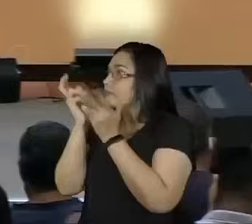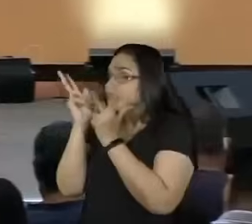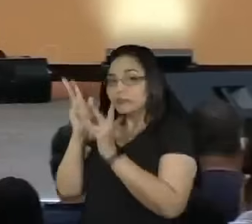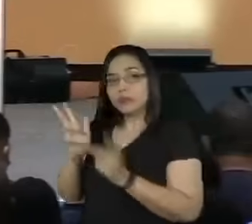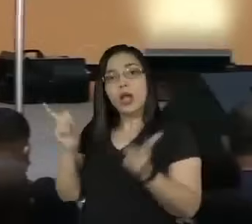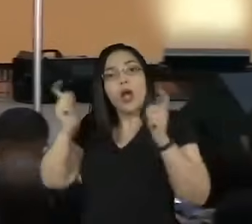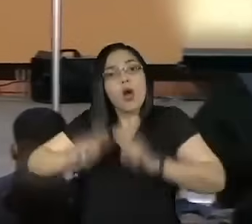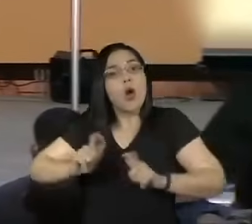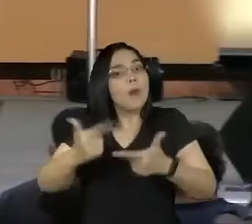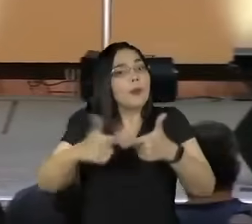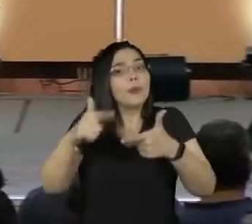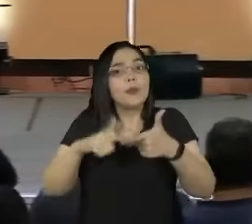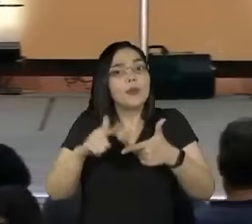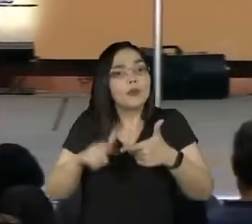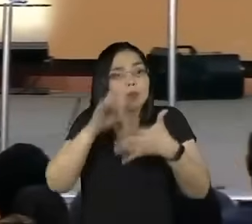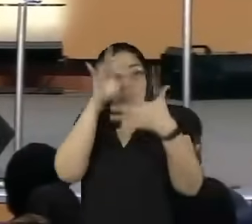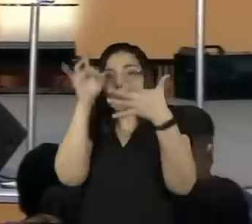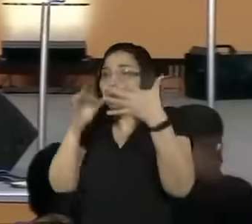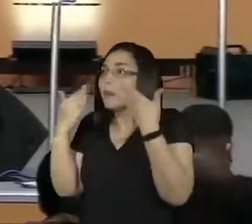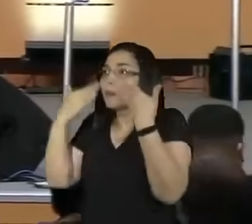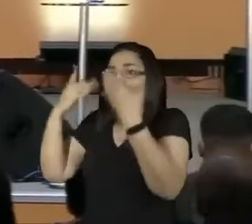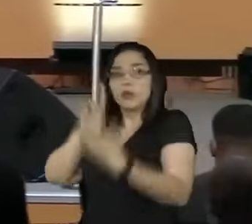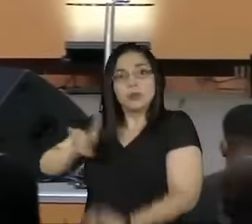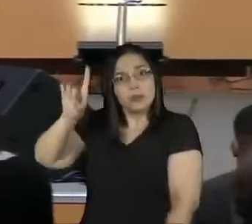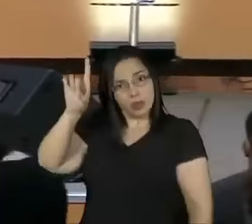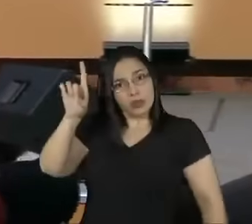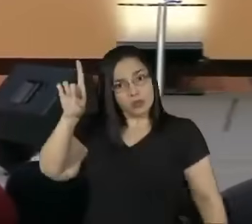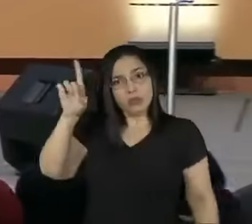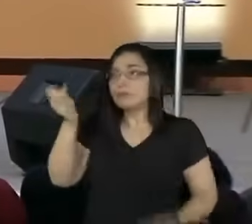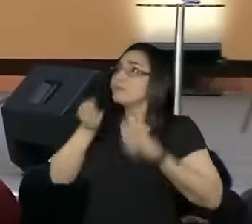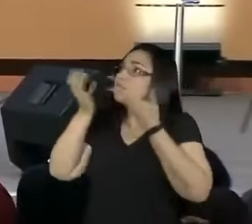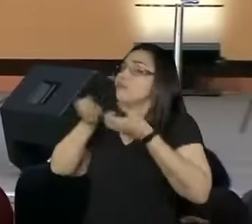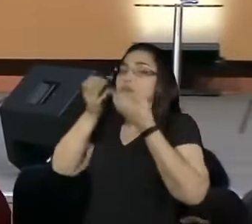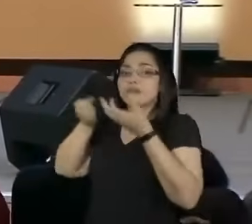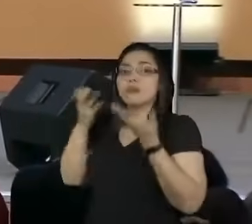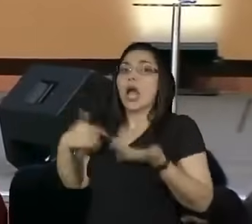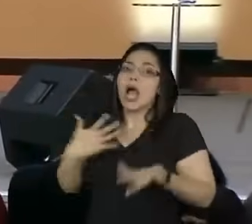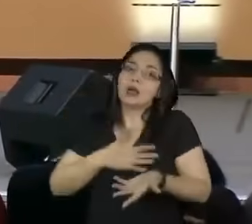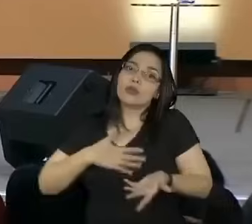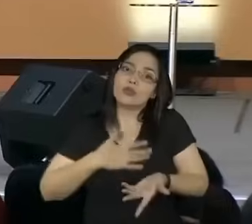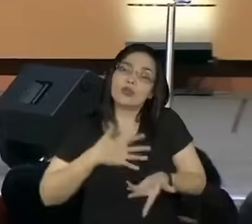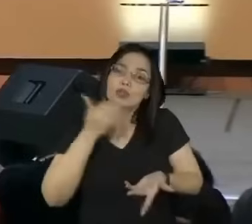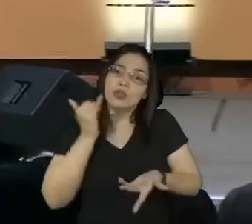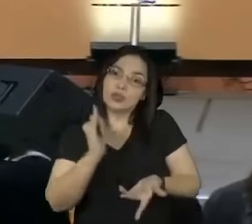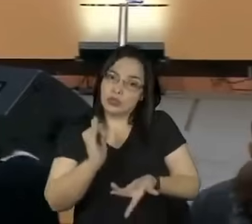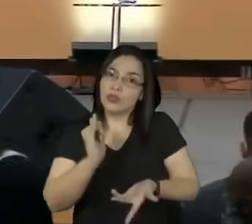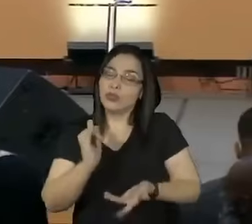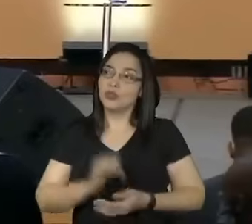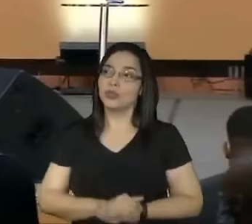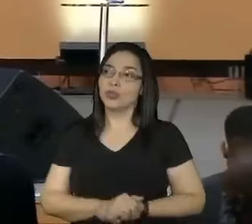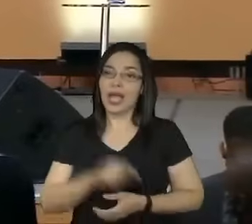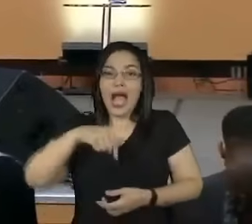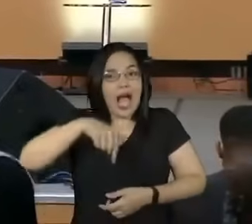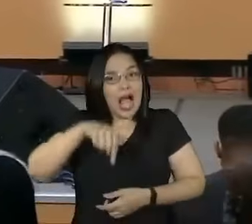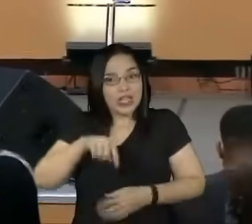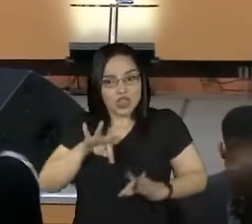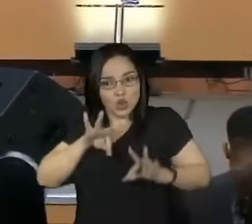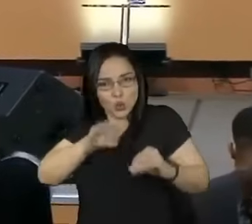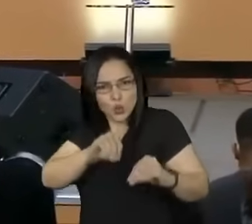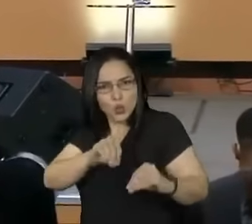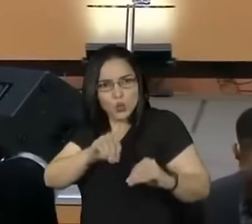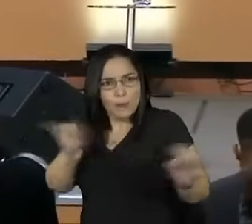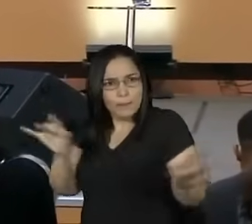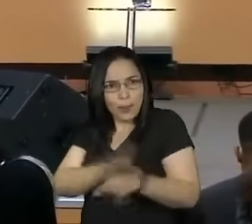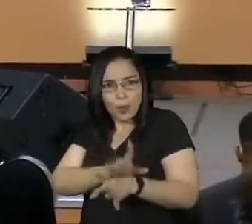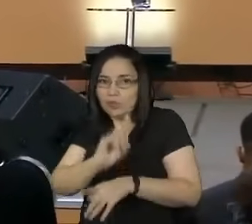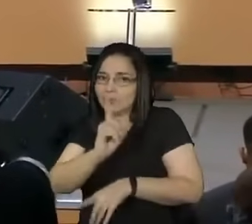as suas problemáticas apresenta para ele diga eu gostaria de dizer que aqui não é tudo